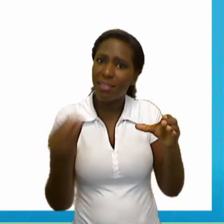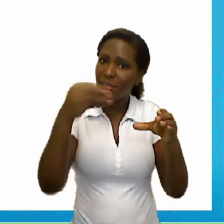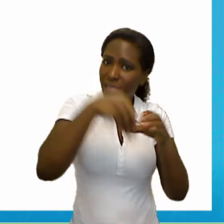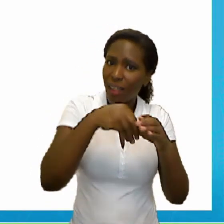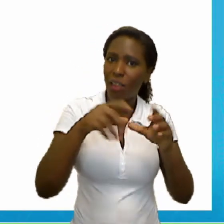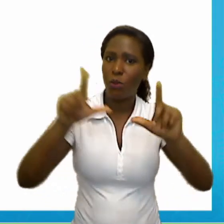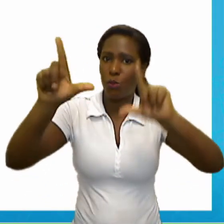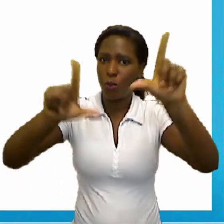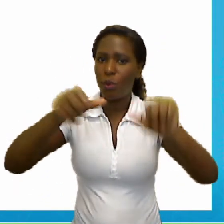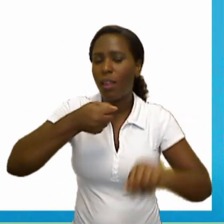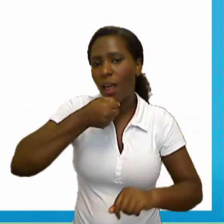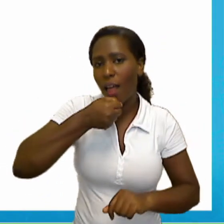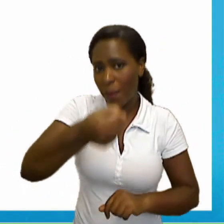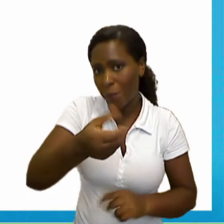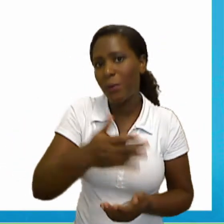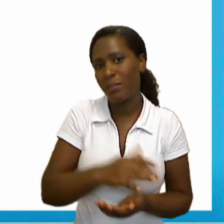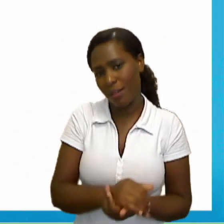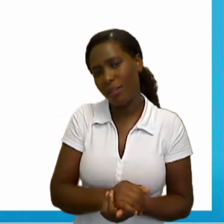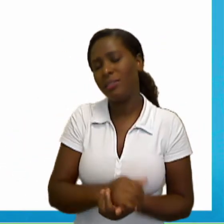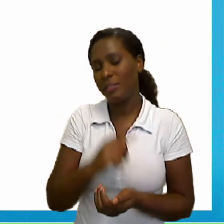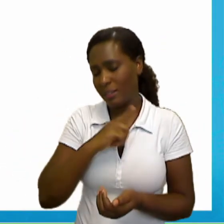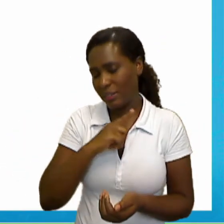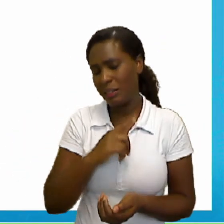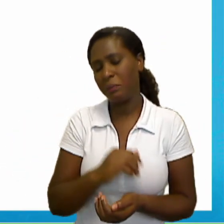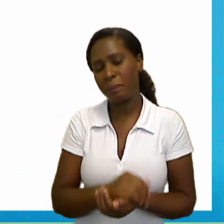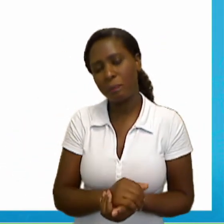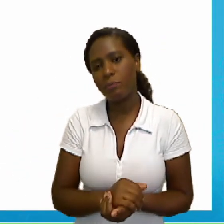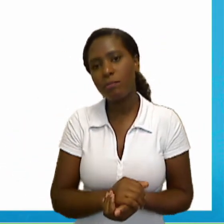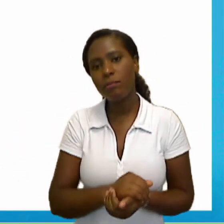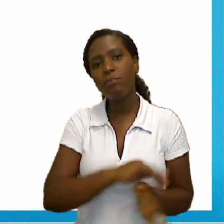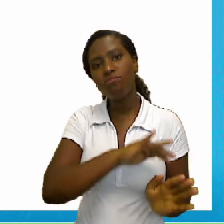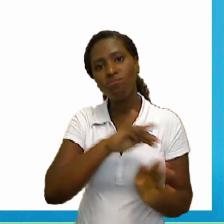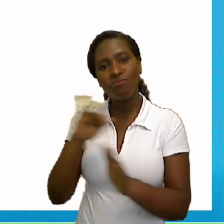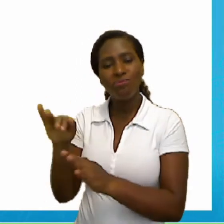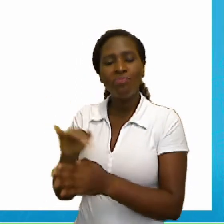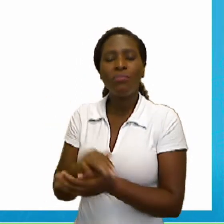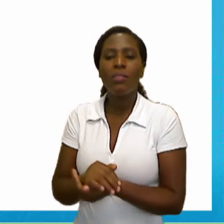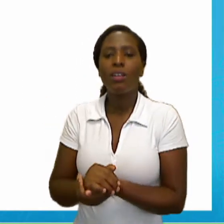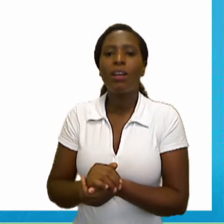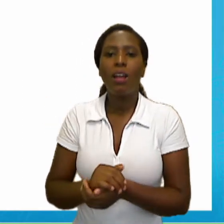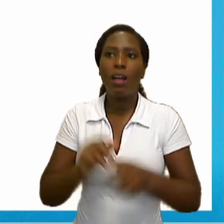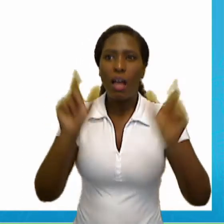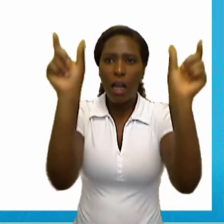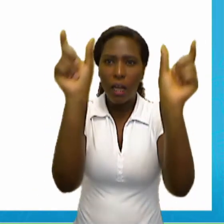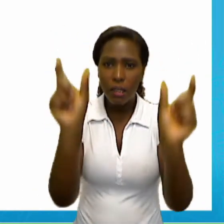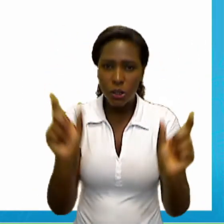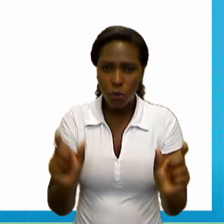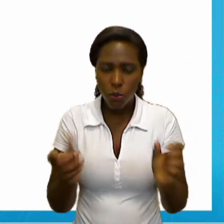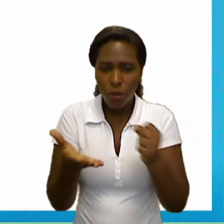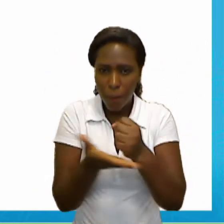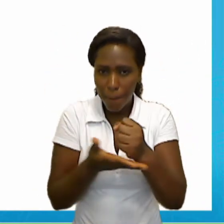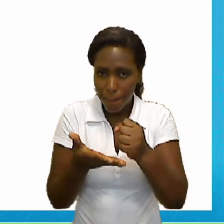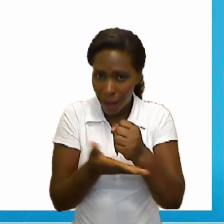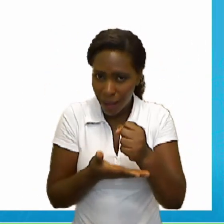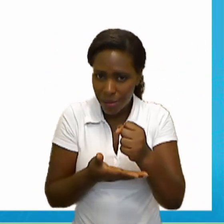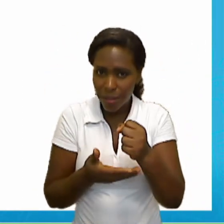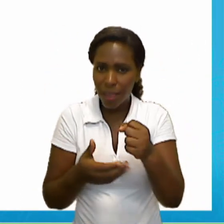A estrutura básica dos textos jornalísticos é dividida em 3